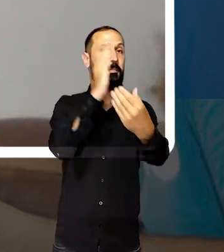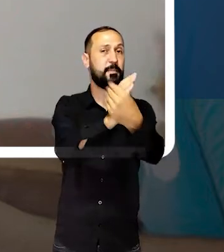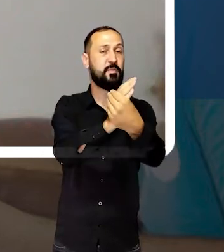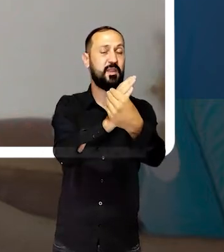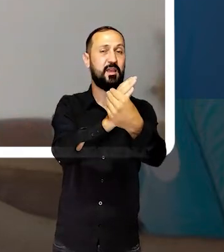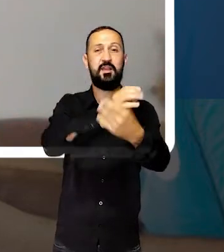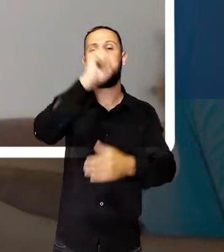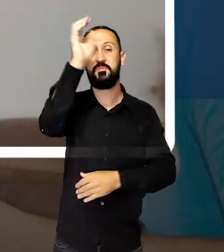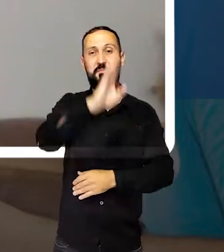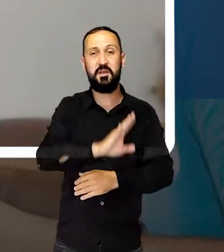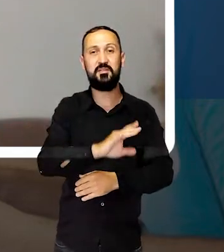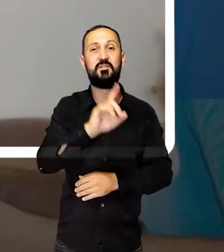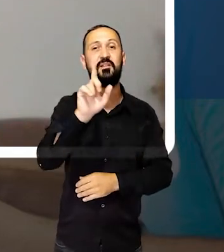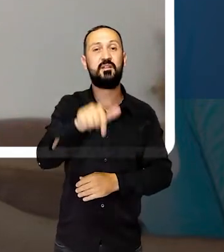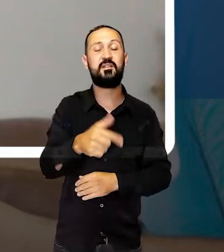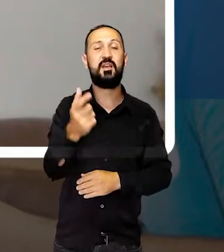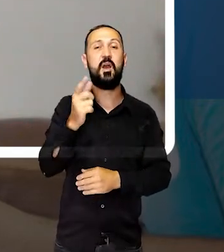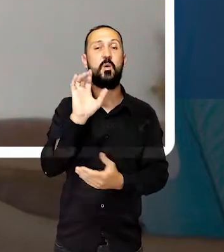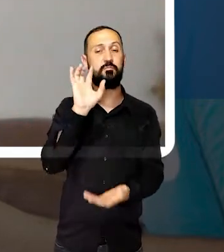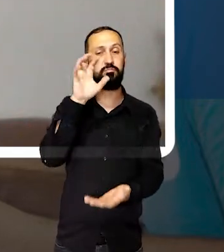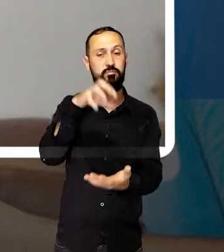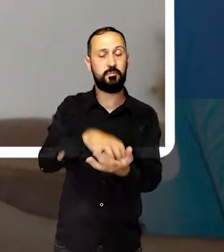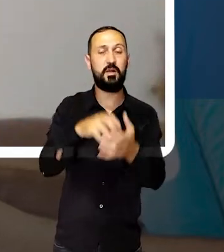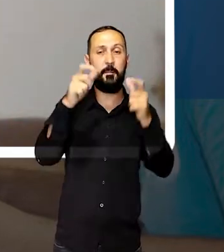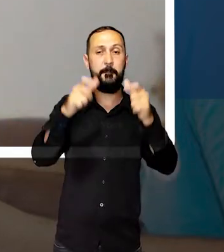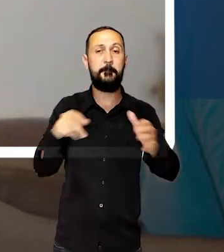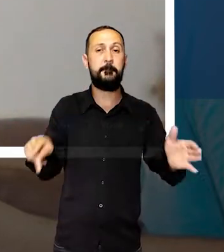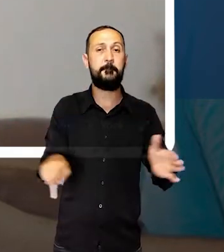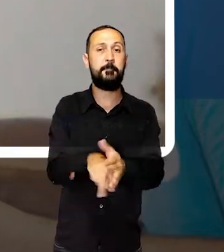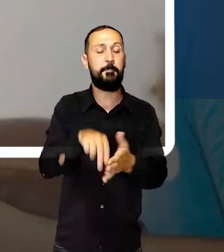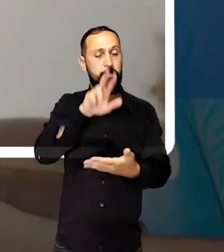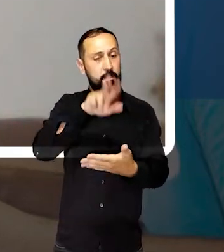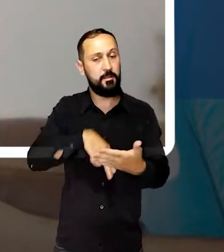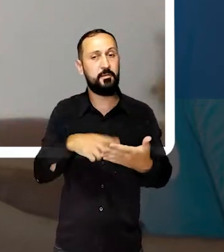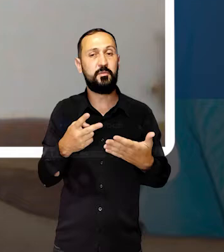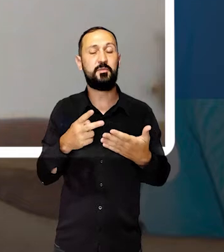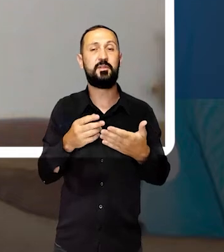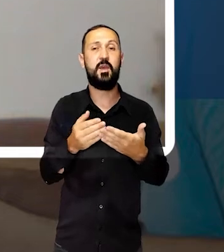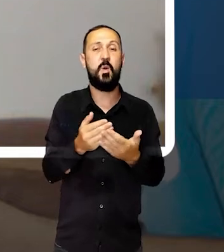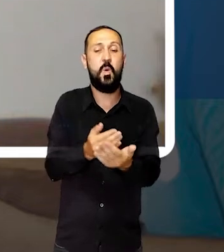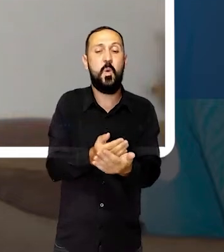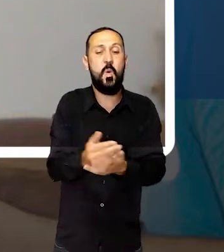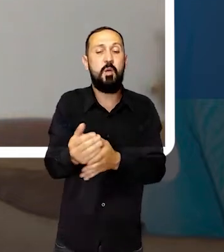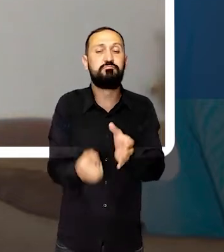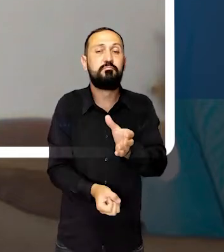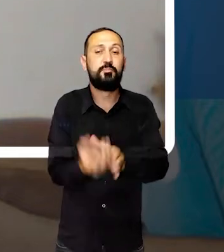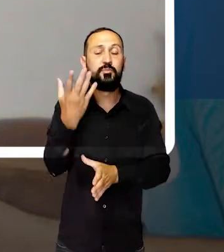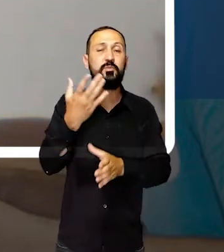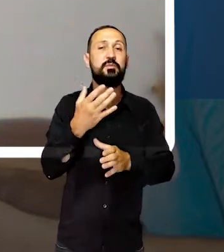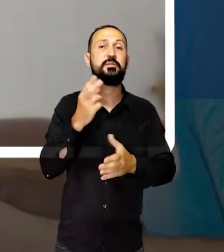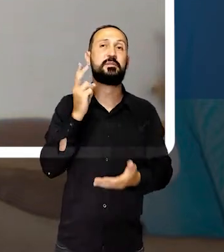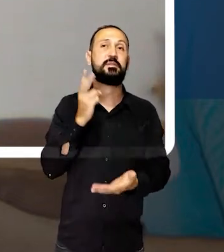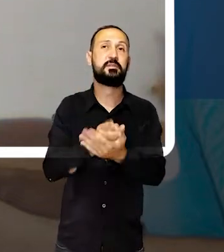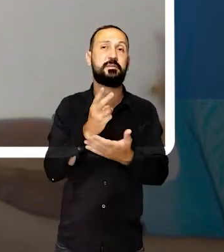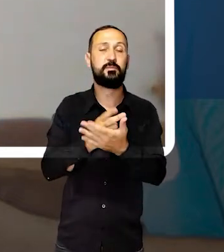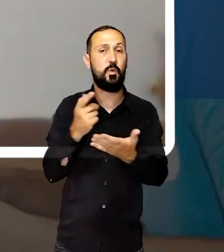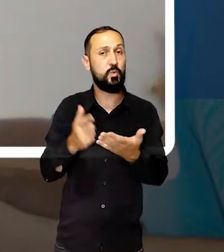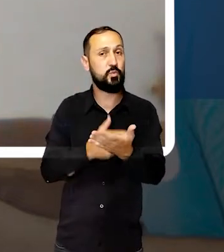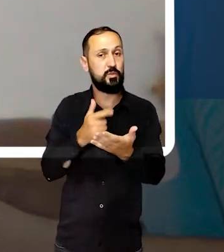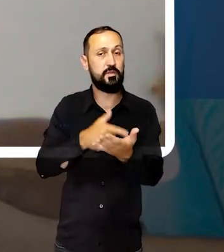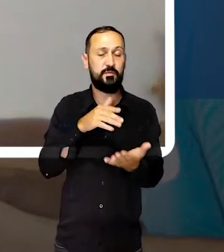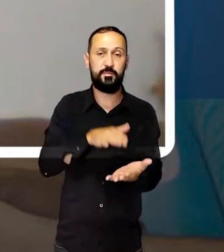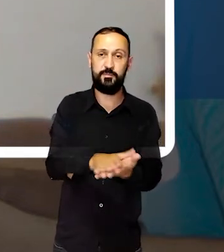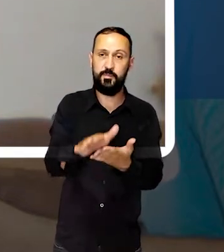Biblioteca Nacional, que é um grande centro de leitura e é a origem, é para onde vão todos os